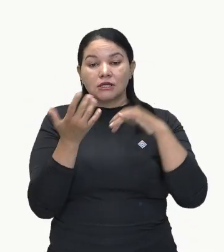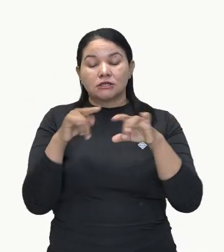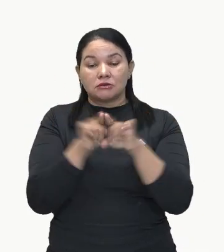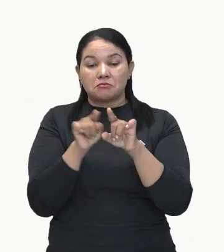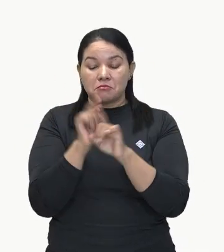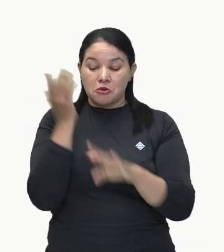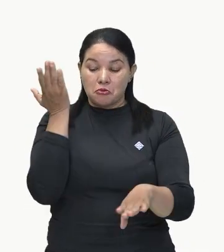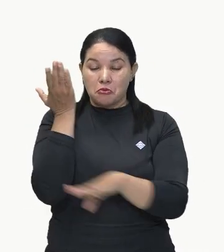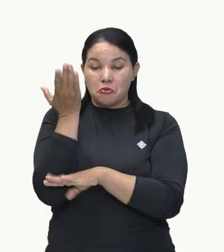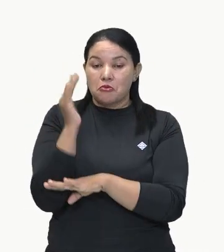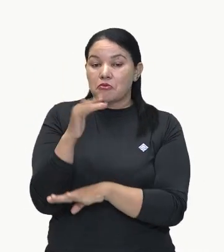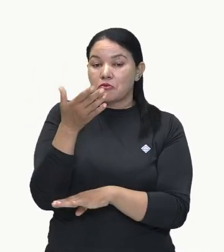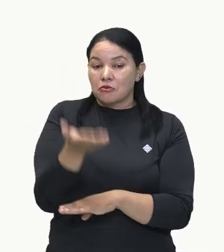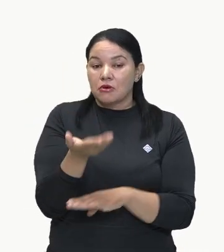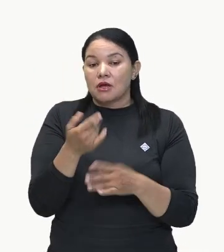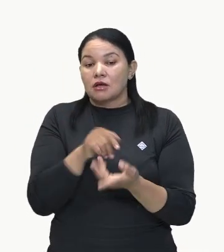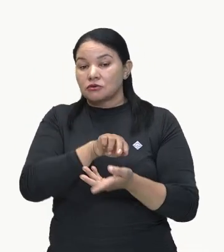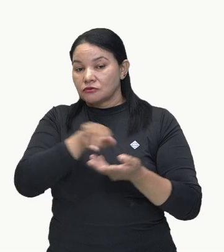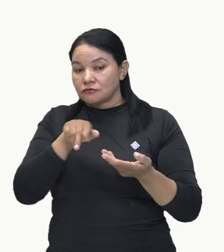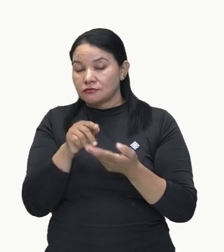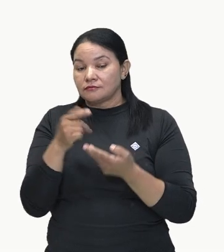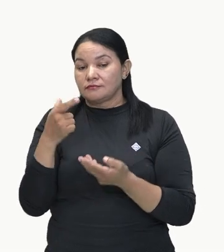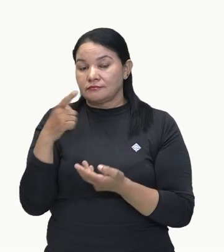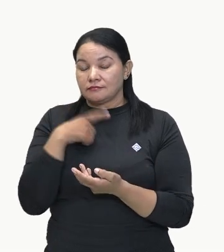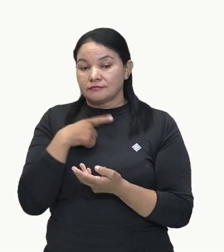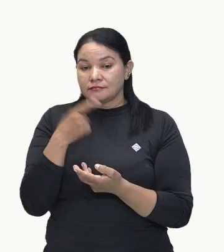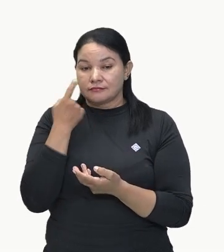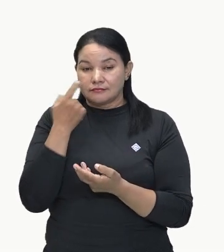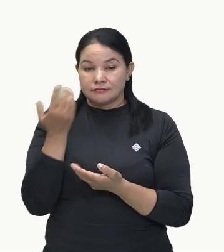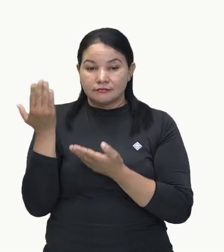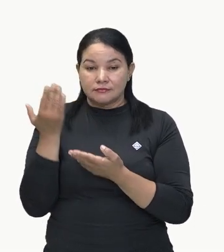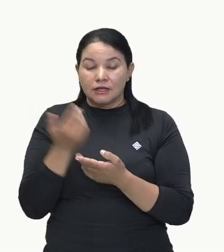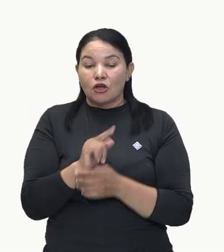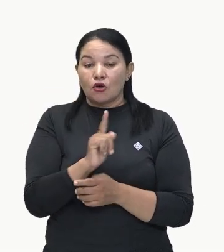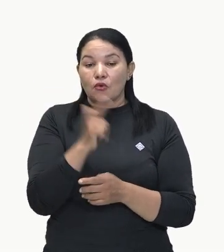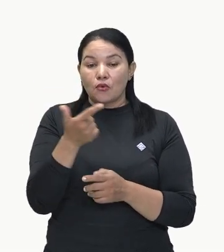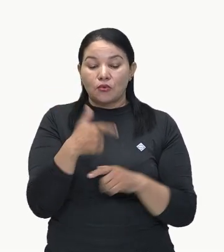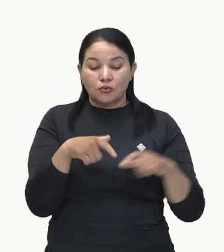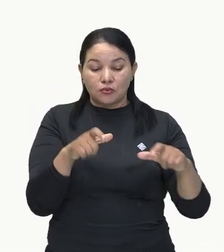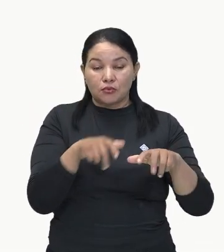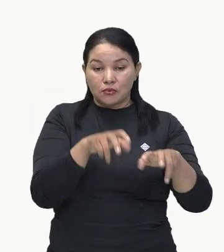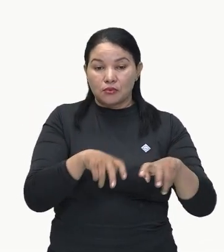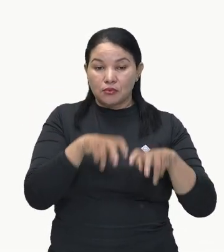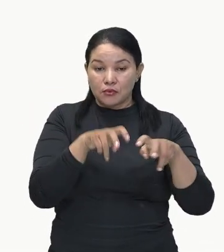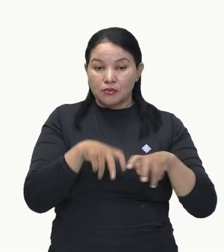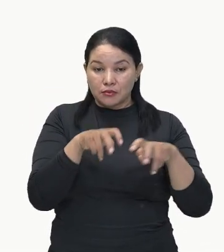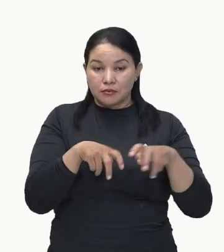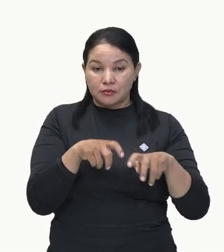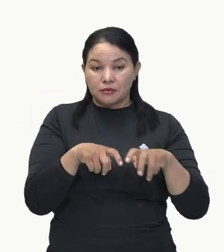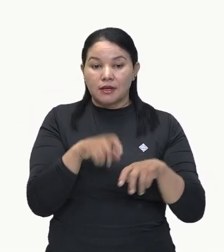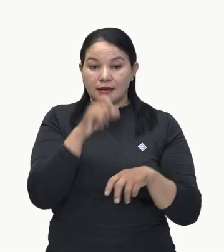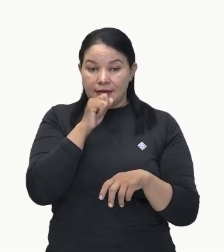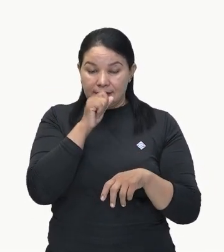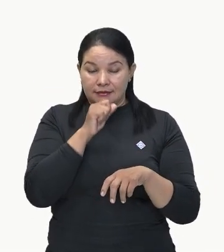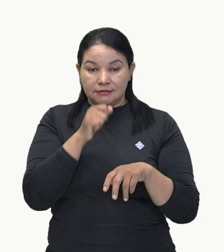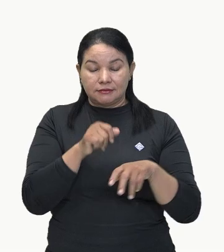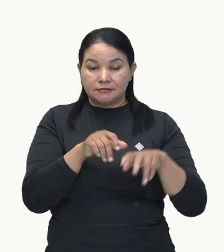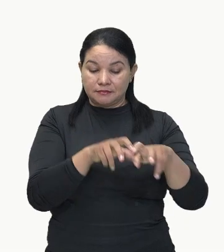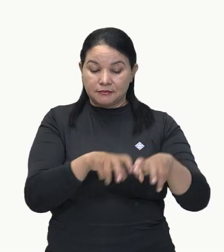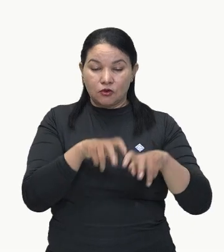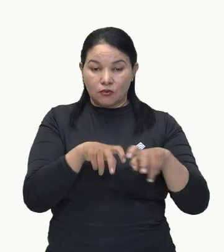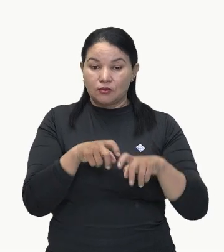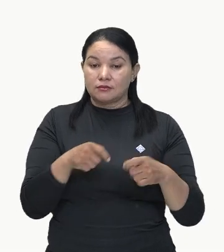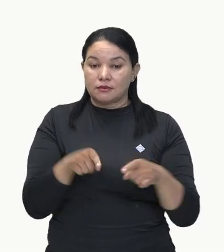madeira. A gente tem aqui nessa região a parte da agricultura, na área central, nas planícies centrais do Canadá, então a gente vai